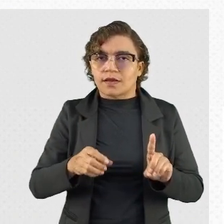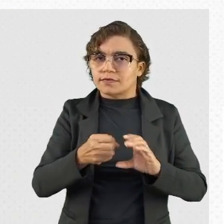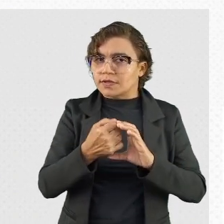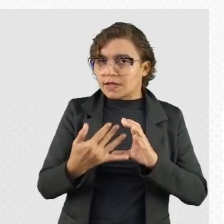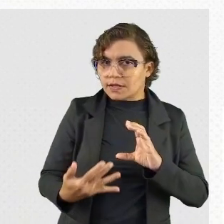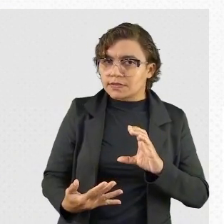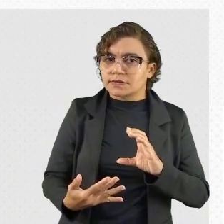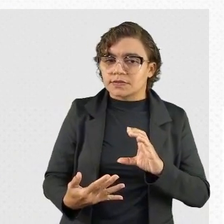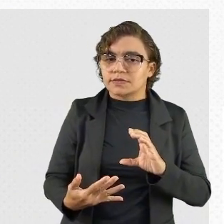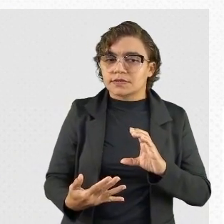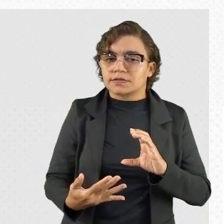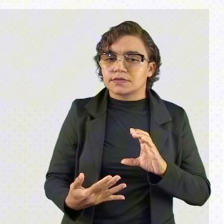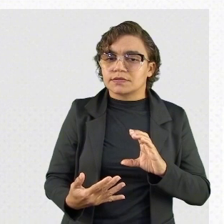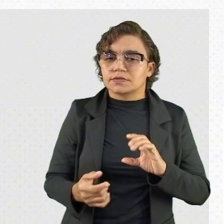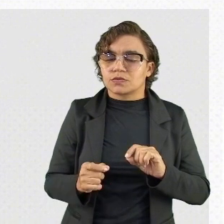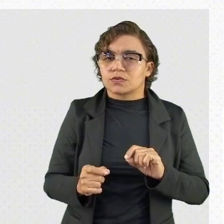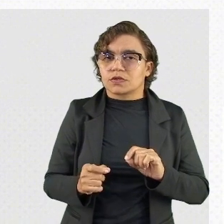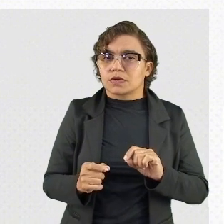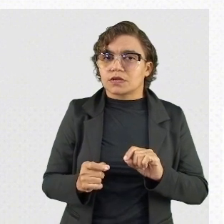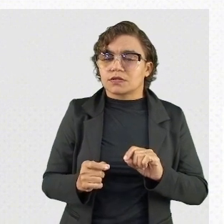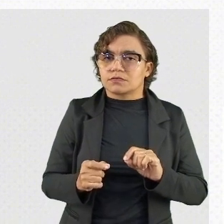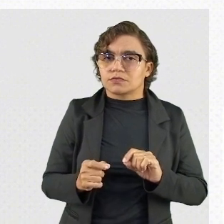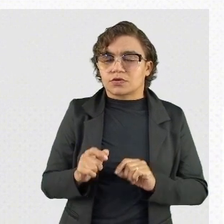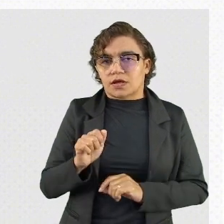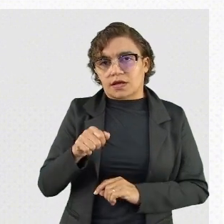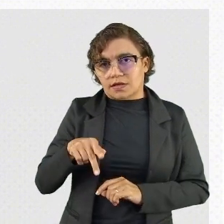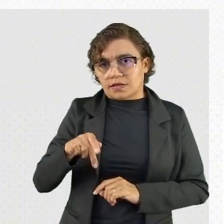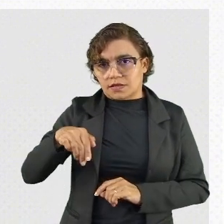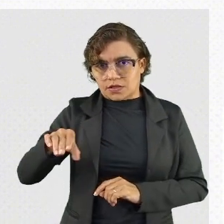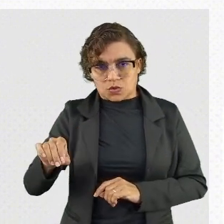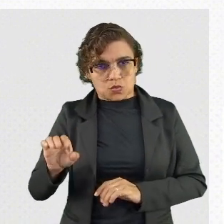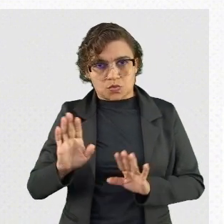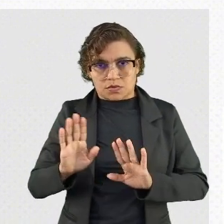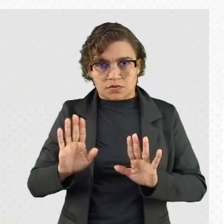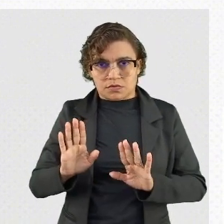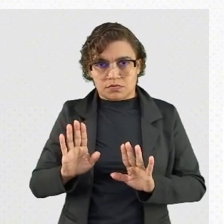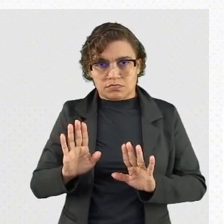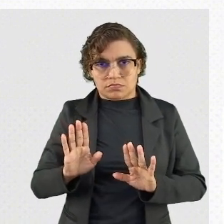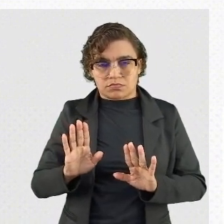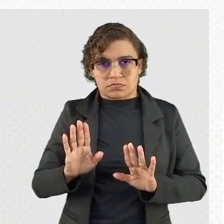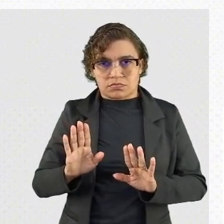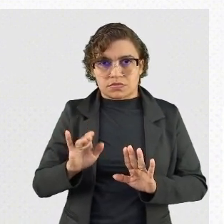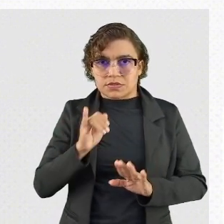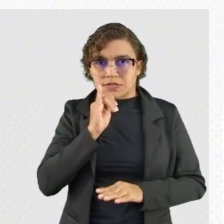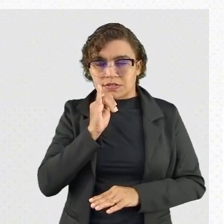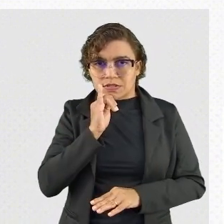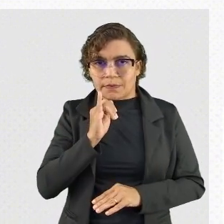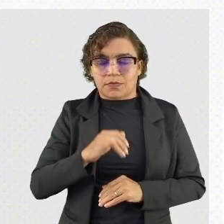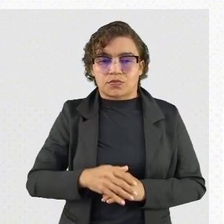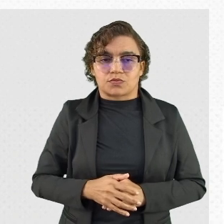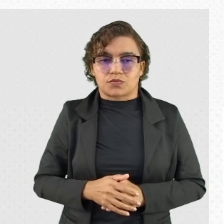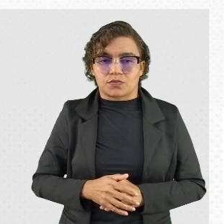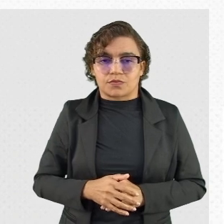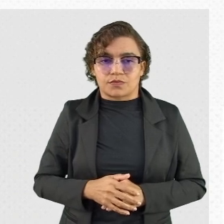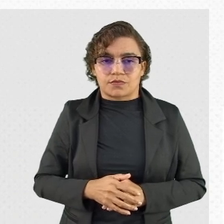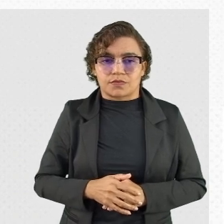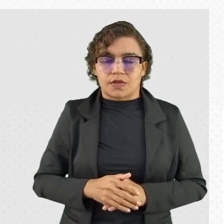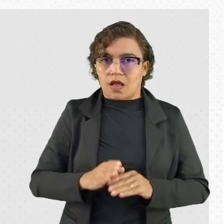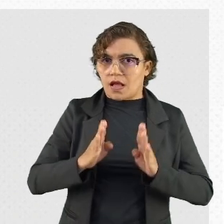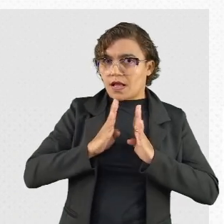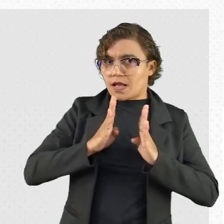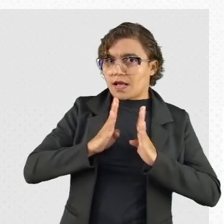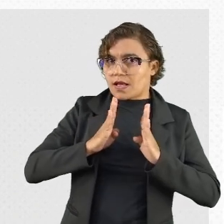característica do que o Santo Tomás de Aquino está propondo aqui. A filosofia ela é capaz de alcançar certos conhecimentos, mas